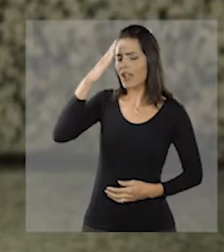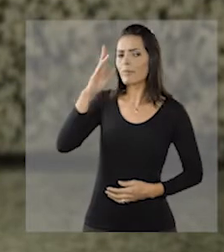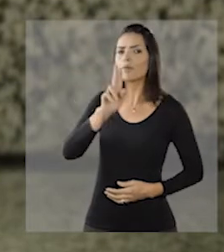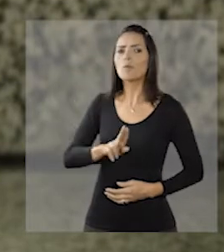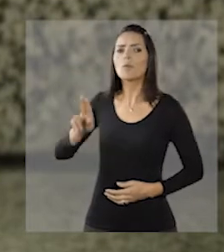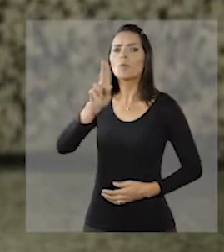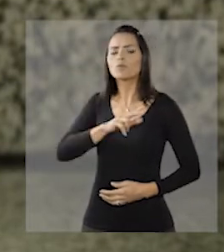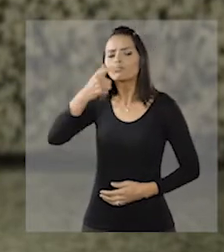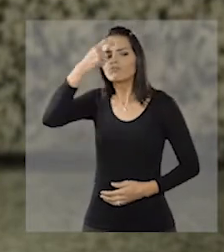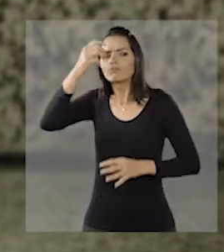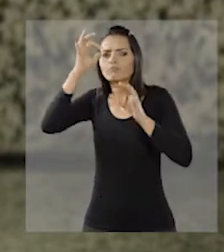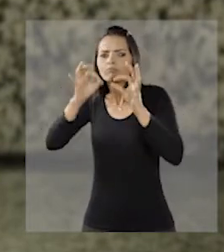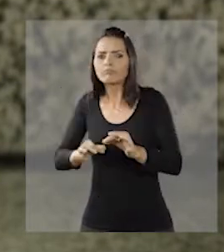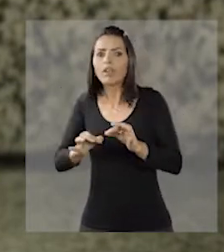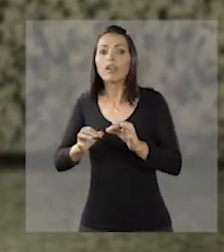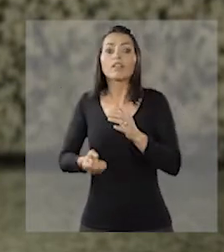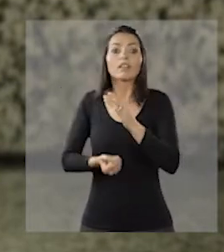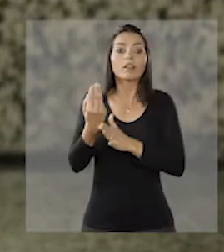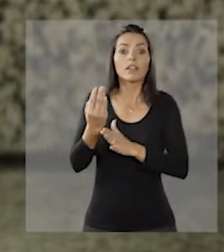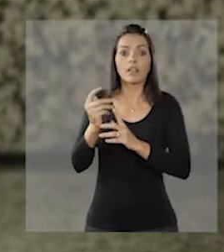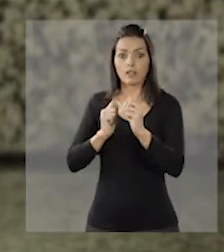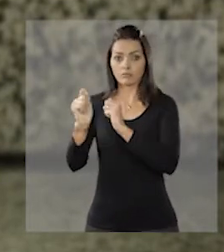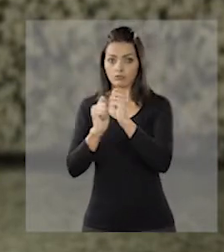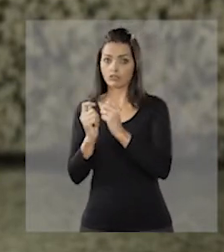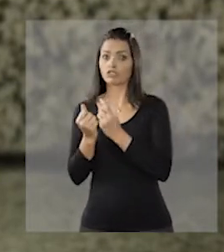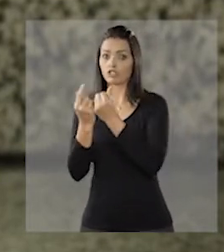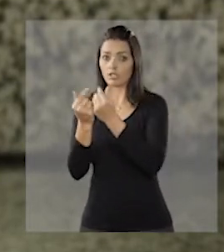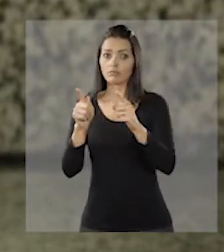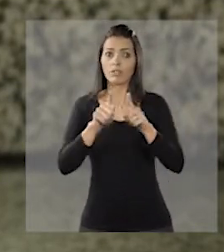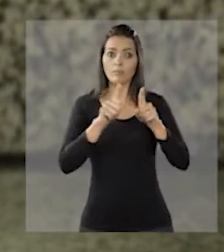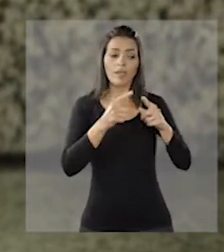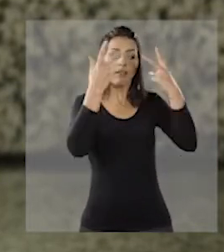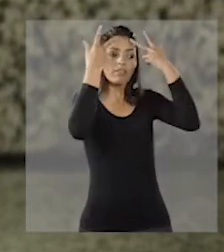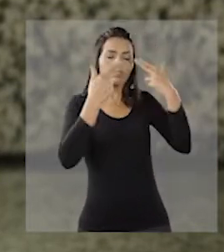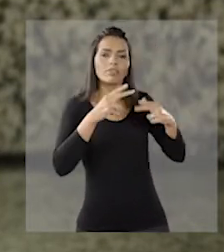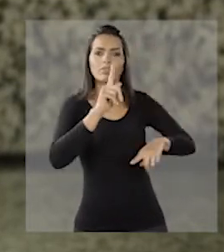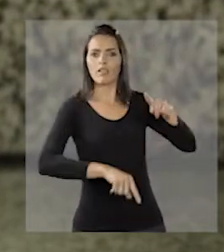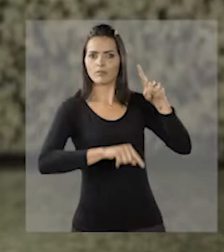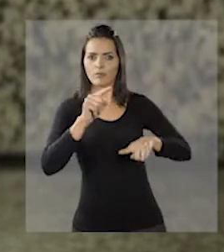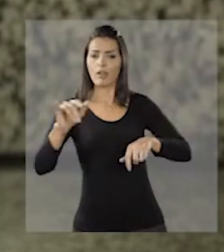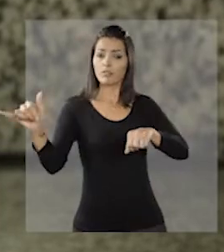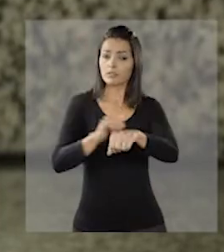consumo consciente gera economia financeira e de recursos naturais. E com